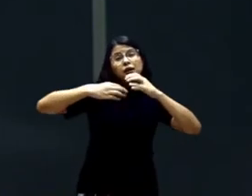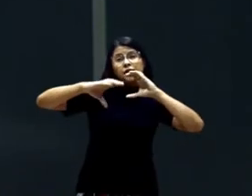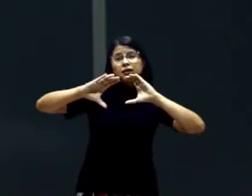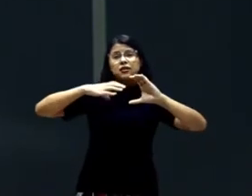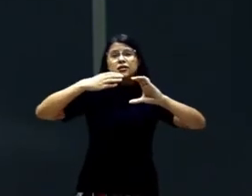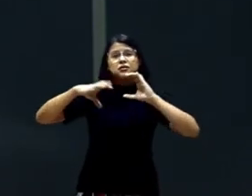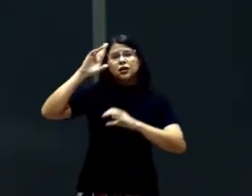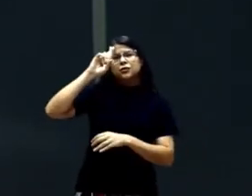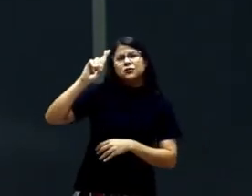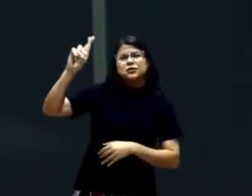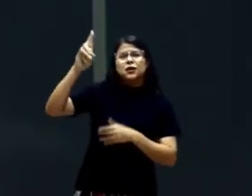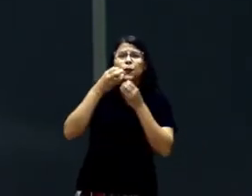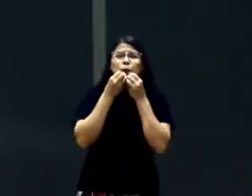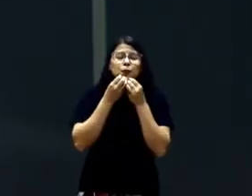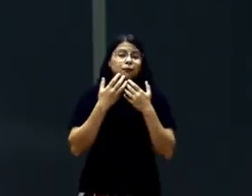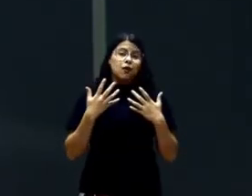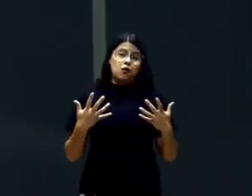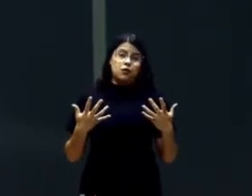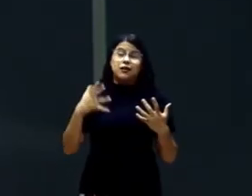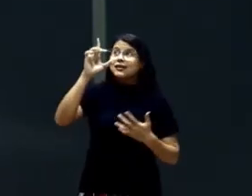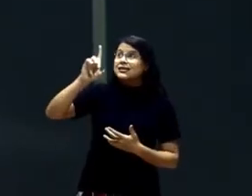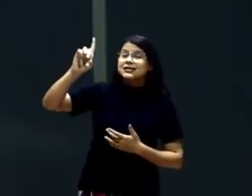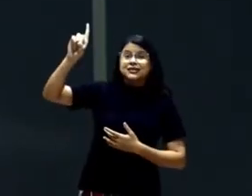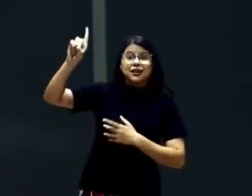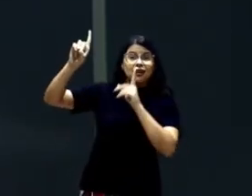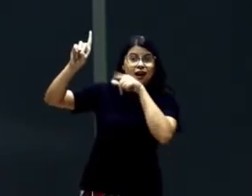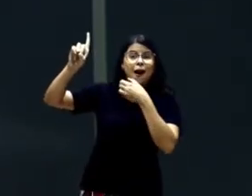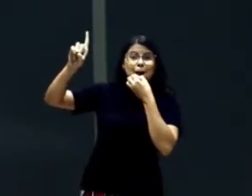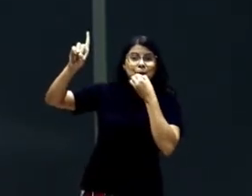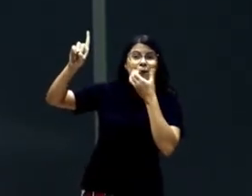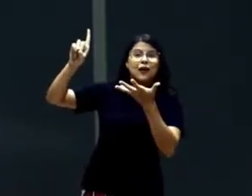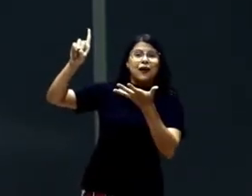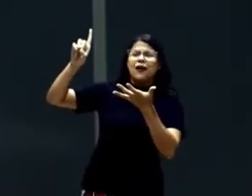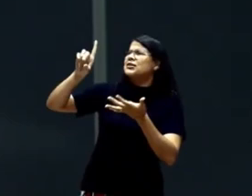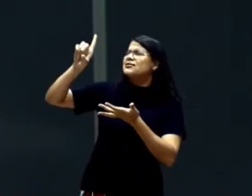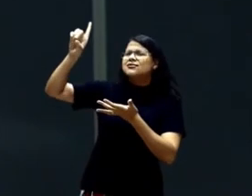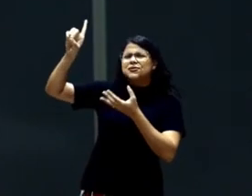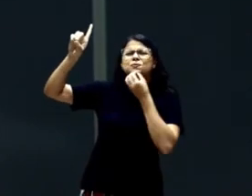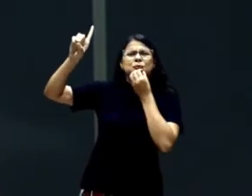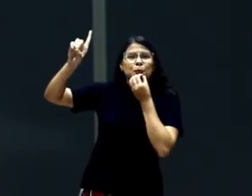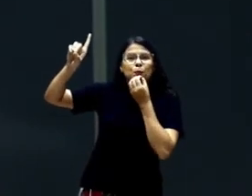do Senhor, porque Deus tem sido bom. Oh, como Deus tem sido bom.